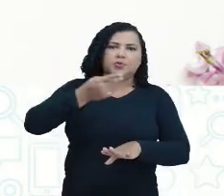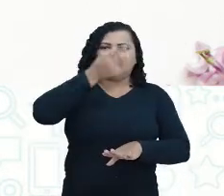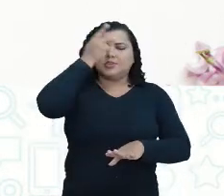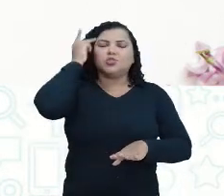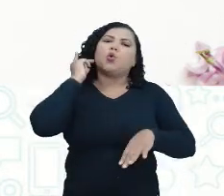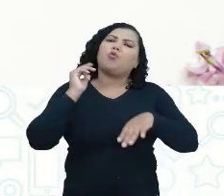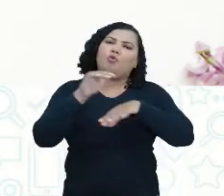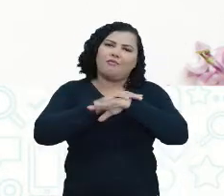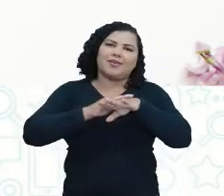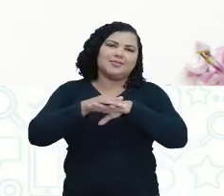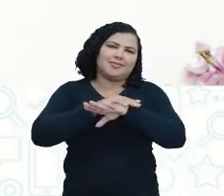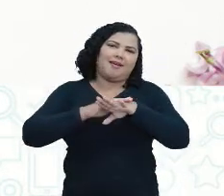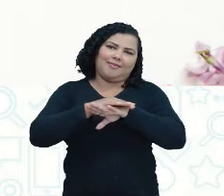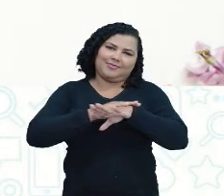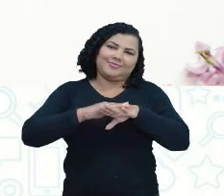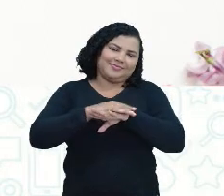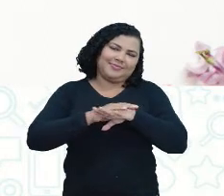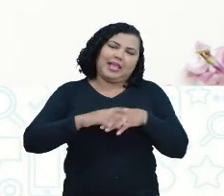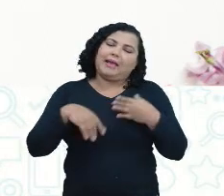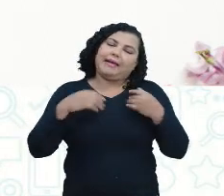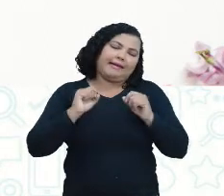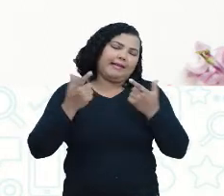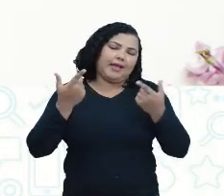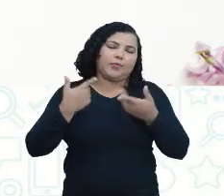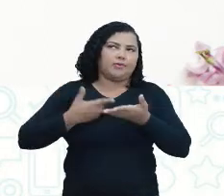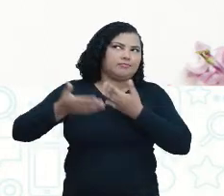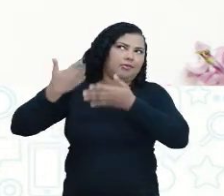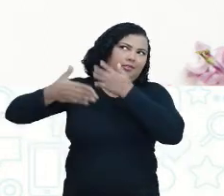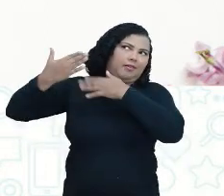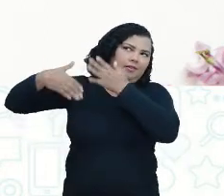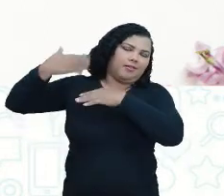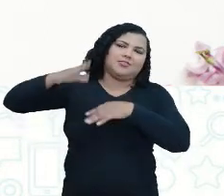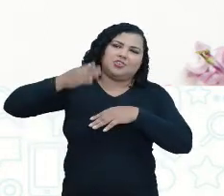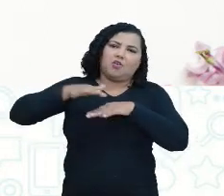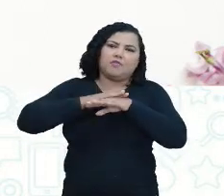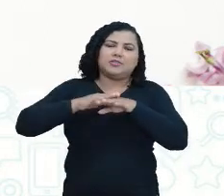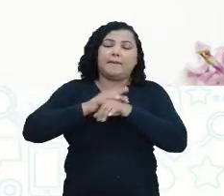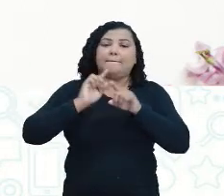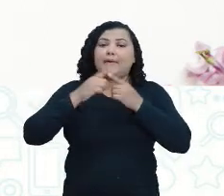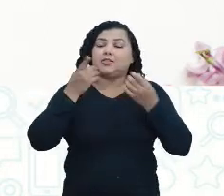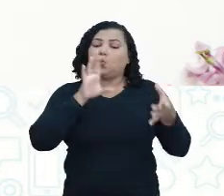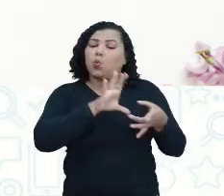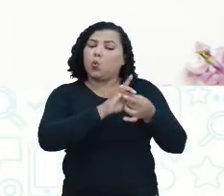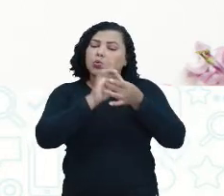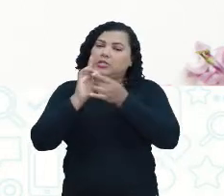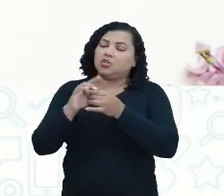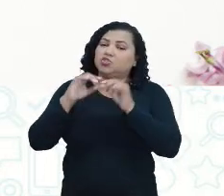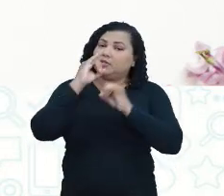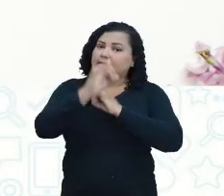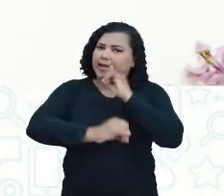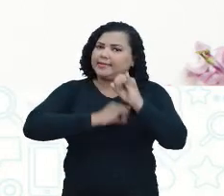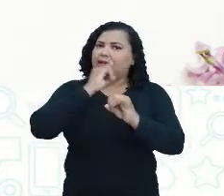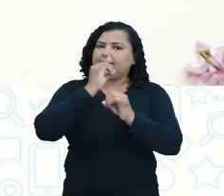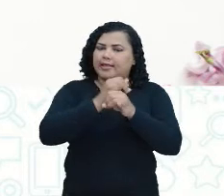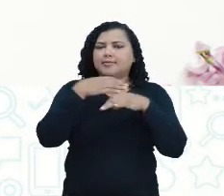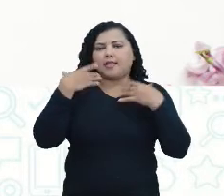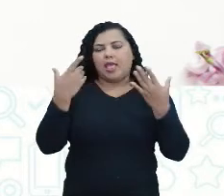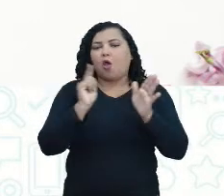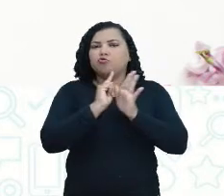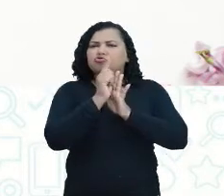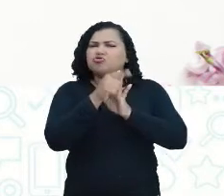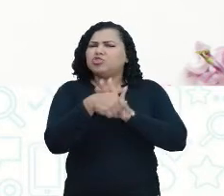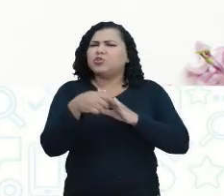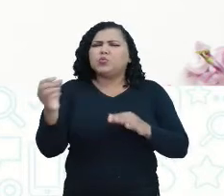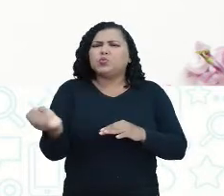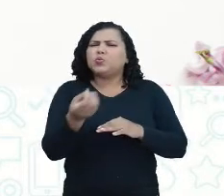a gente conversa desde que o mundo é mundo. Mas, no contexto da internet, é um gênero emergente, é um